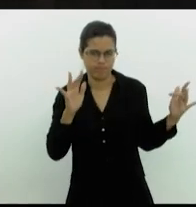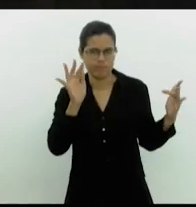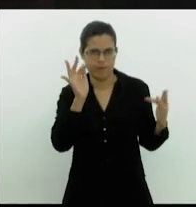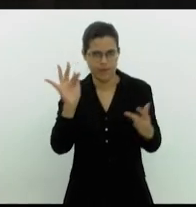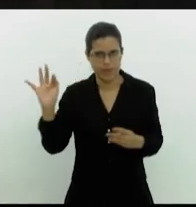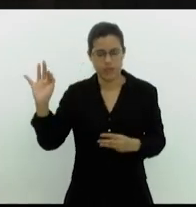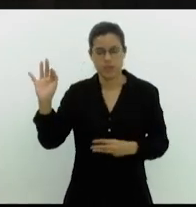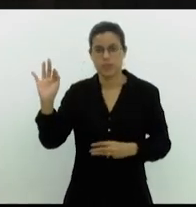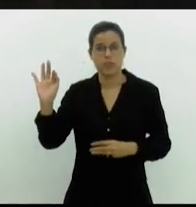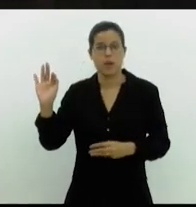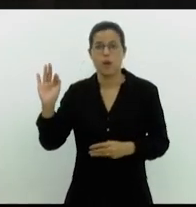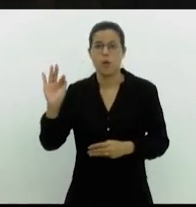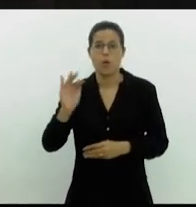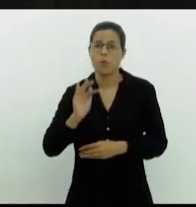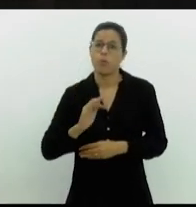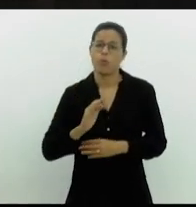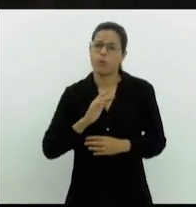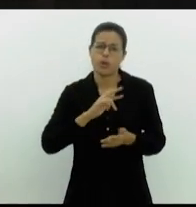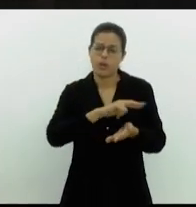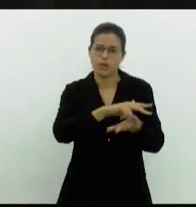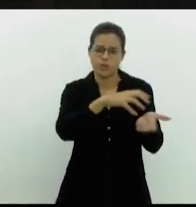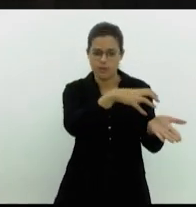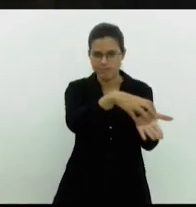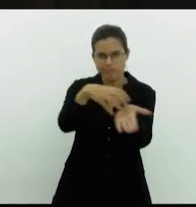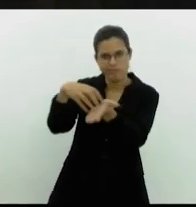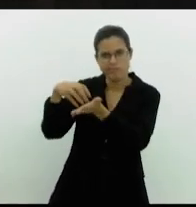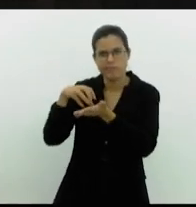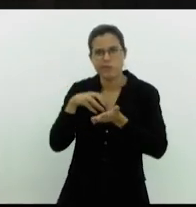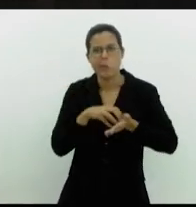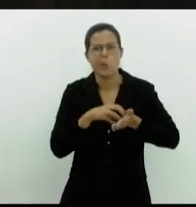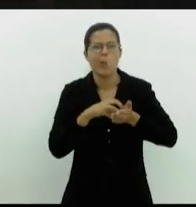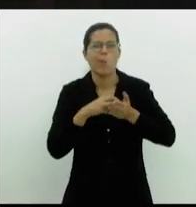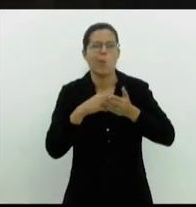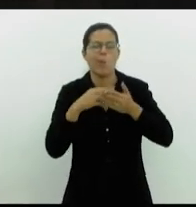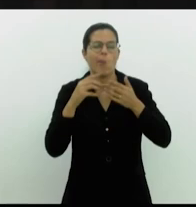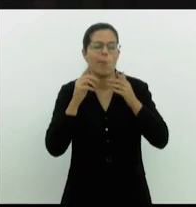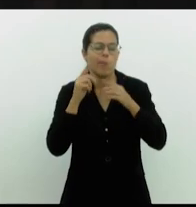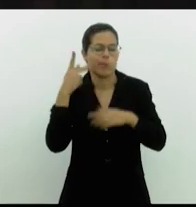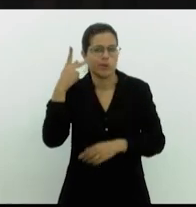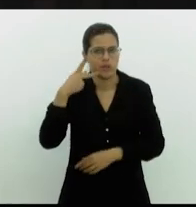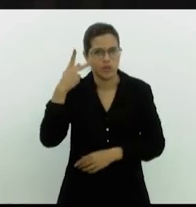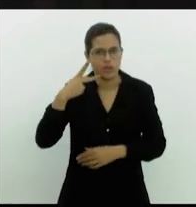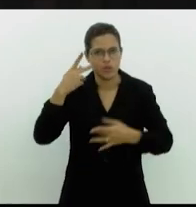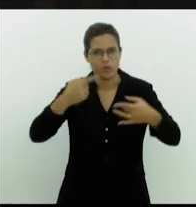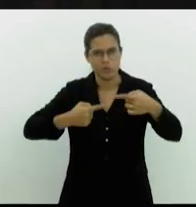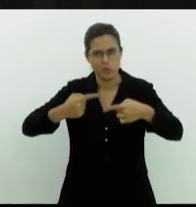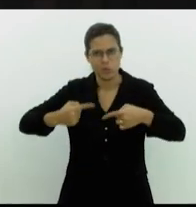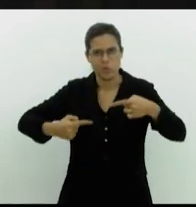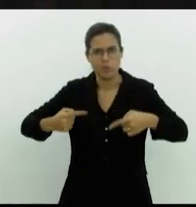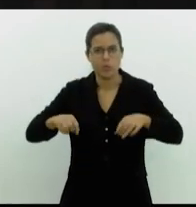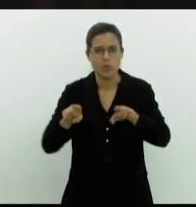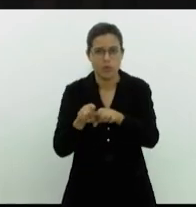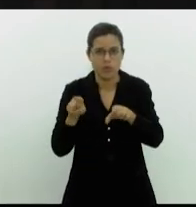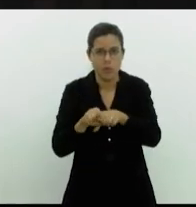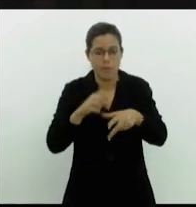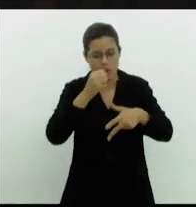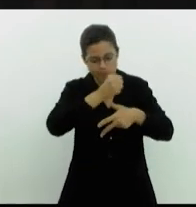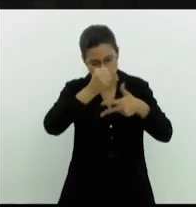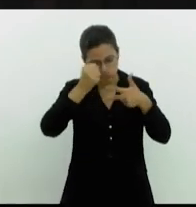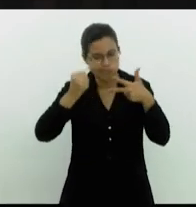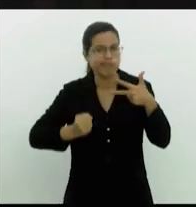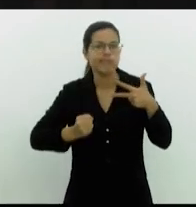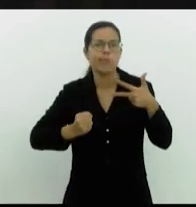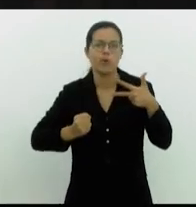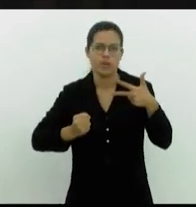mais diversos parlamentos, os mais diversos poderes executivos, né, tanto estadual quanto